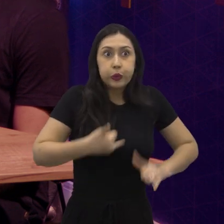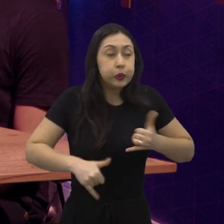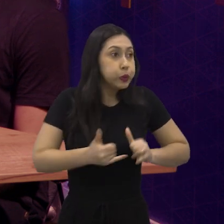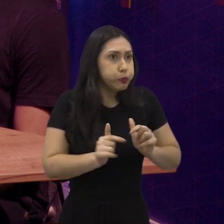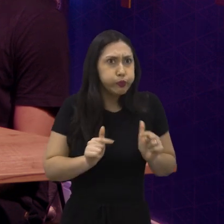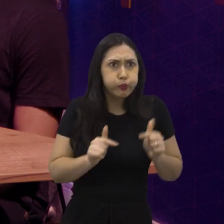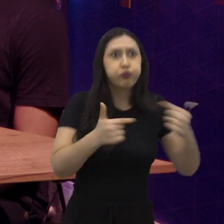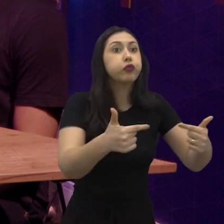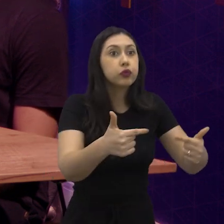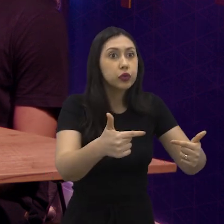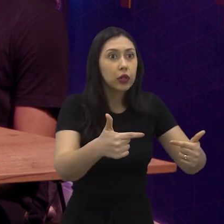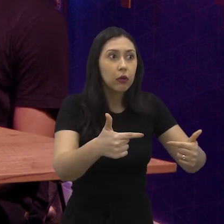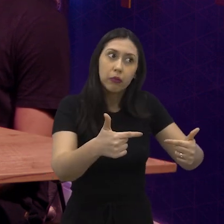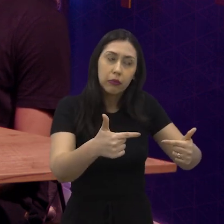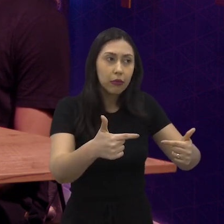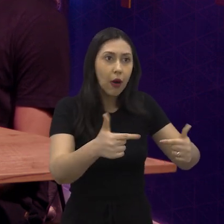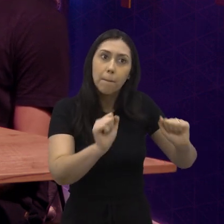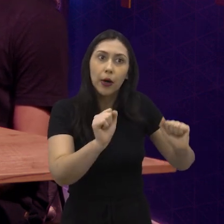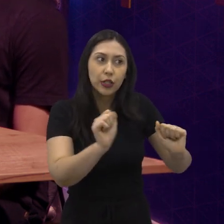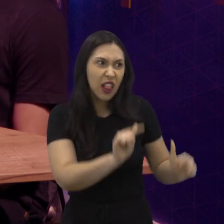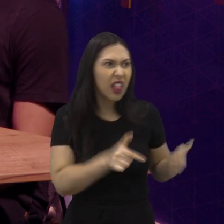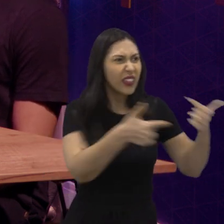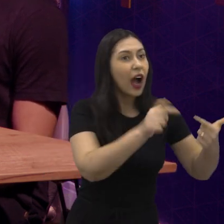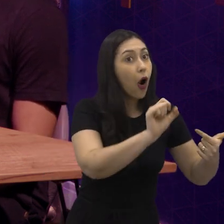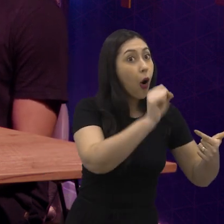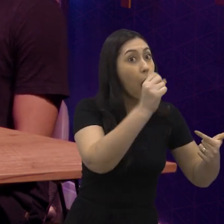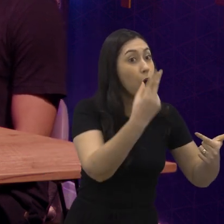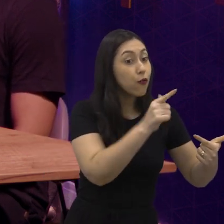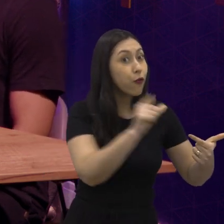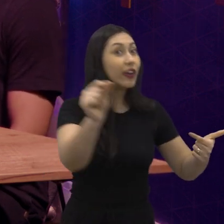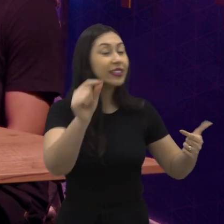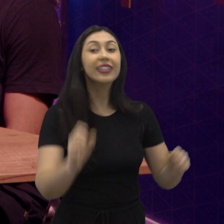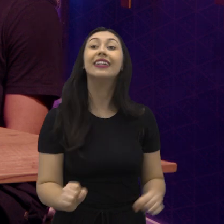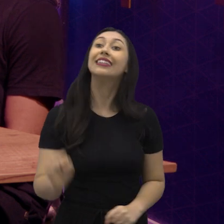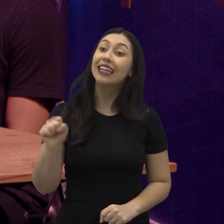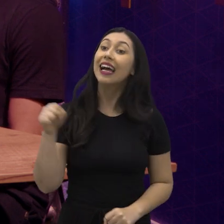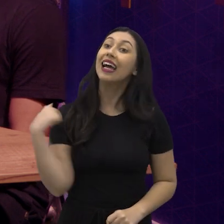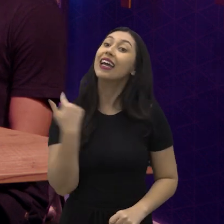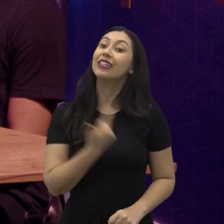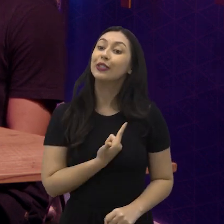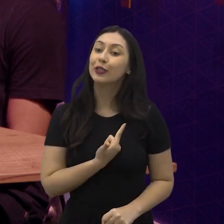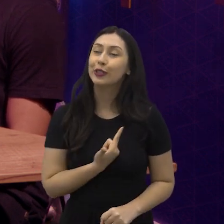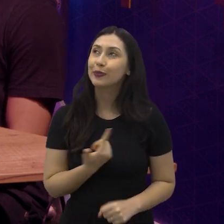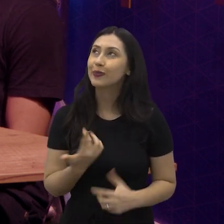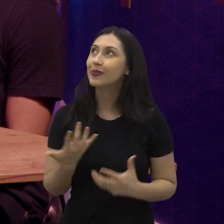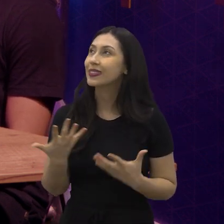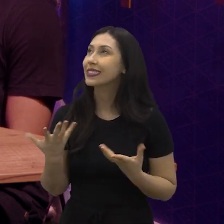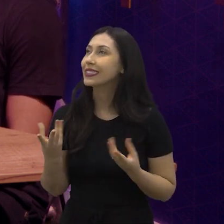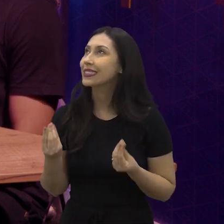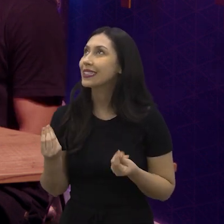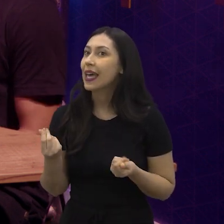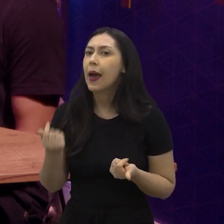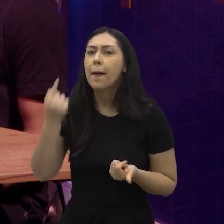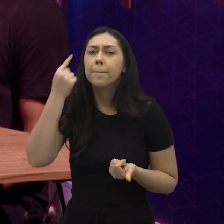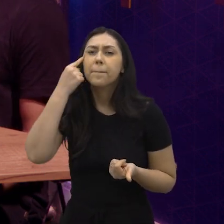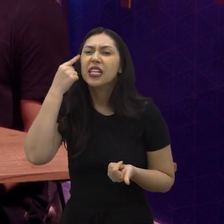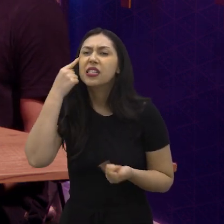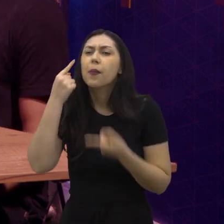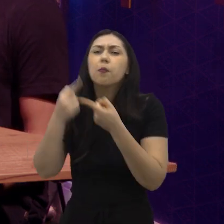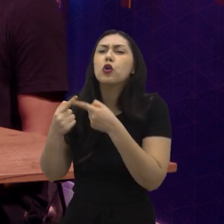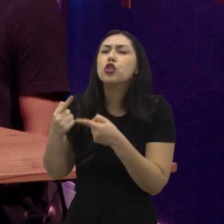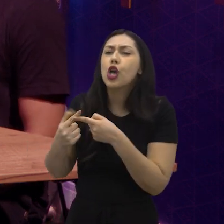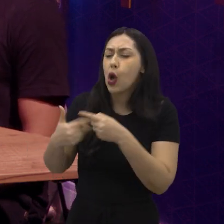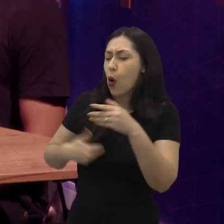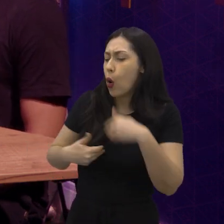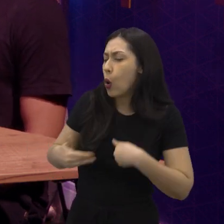para uma reação, né, de ou luta ou fuga. E a gente sempre pega e busca, né, a origem